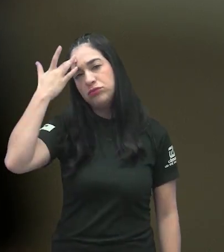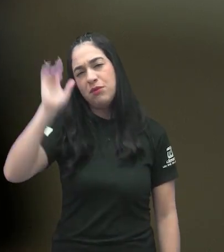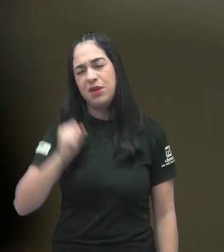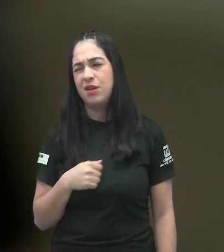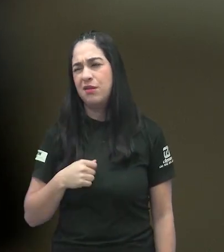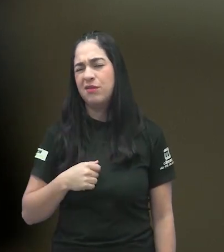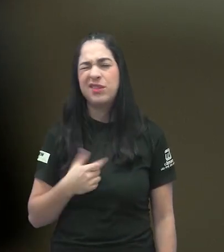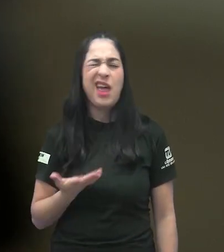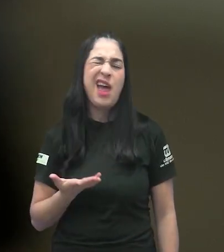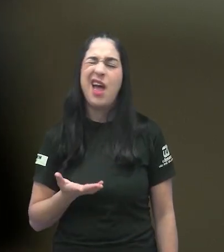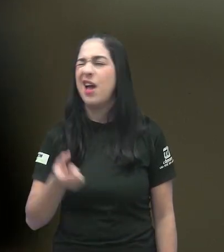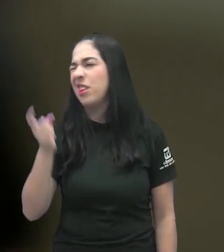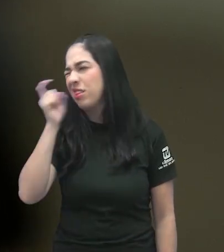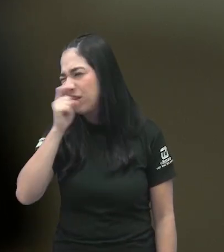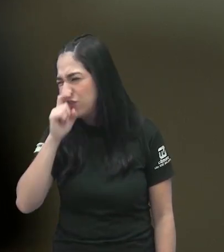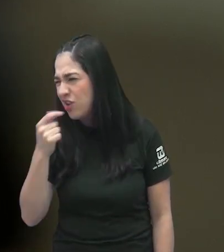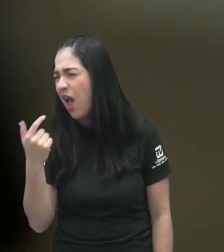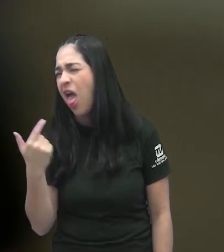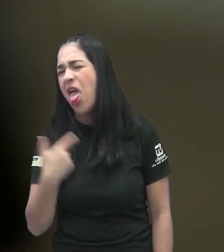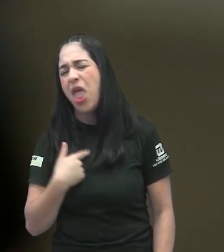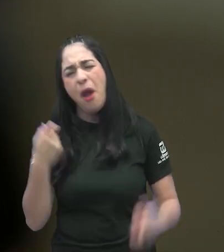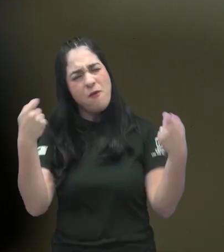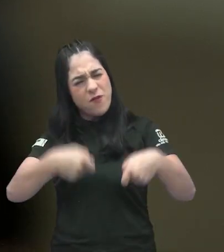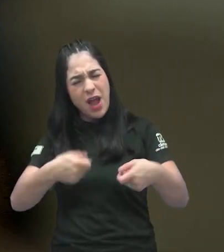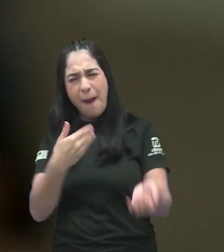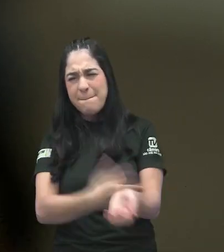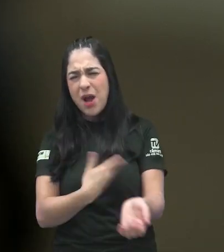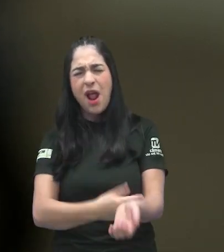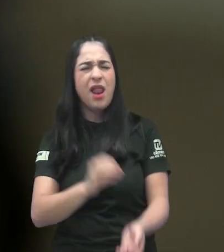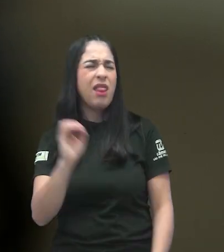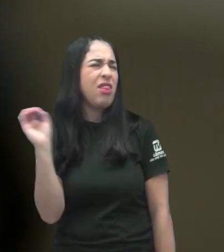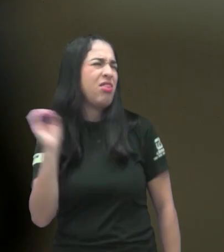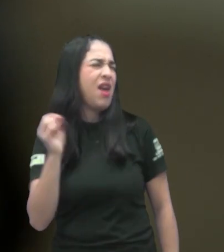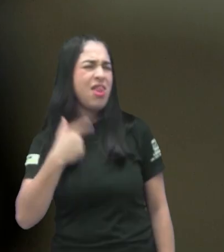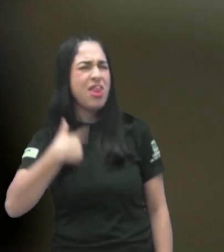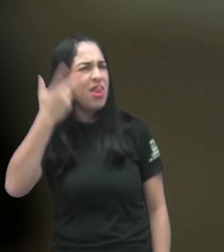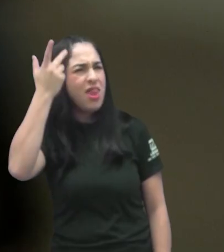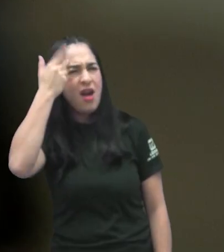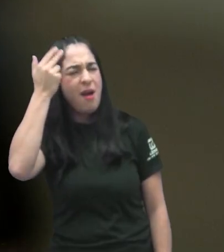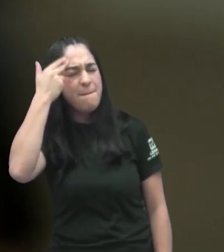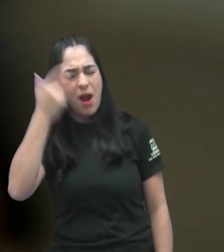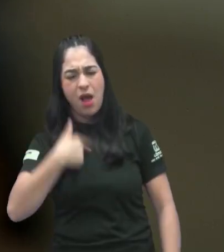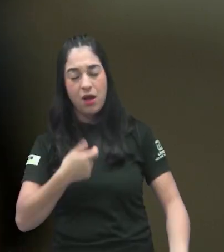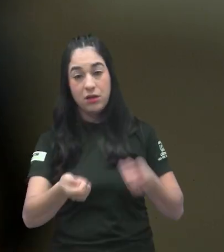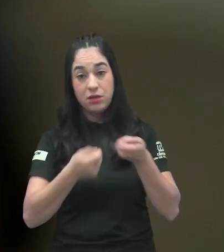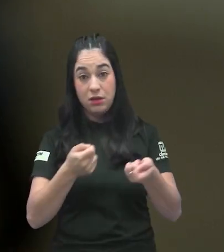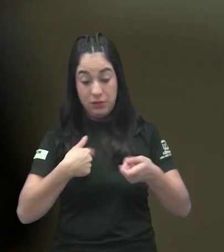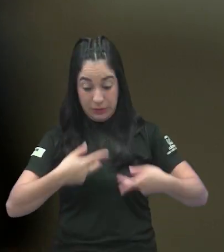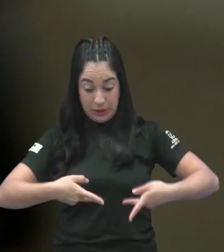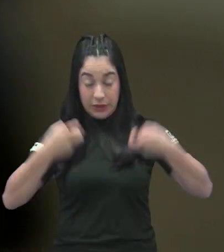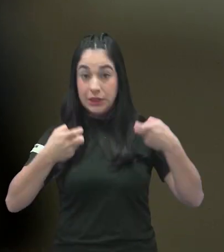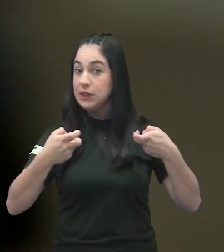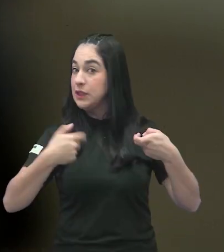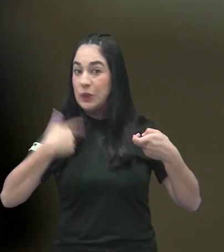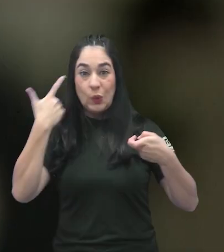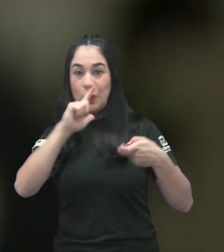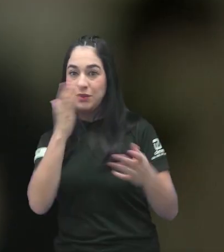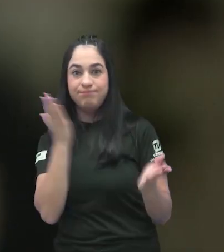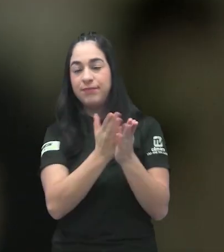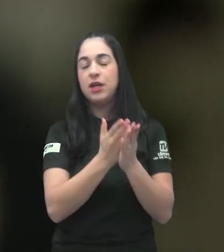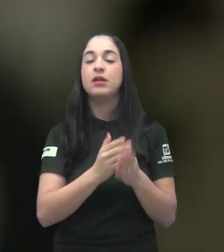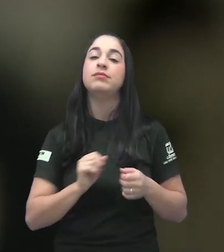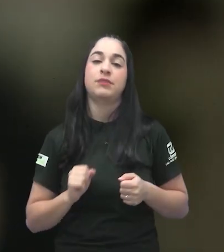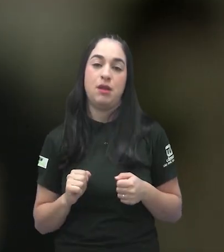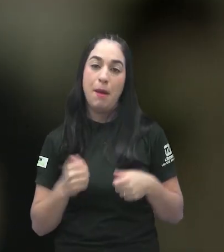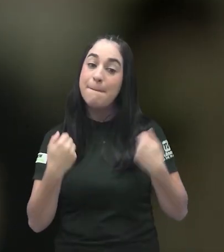eu não entendi, eu achava que era como os outros falavam, que era frescura, que era falta, porque não quer parar.